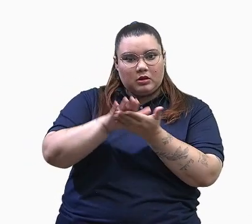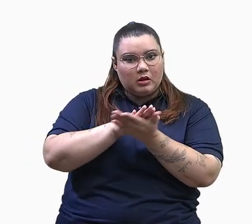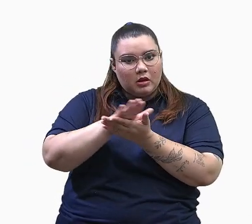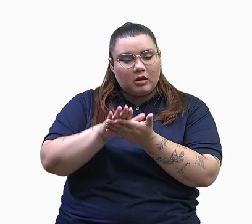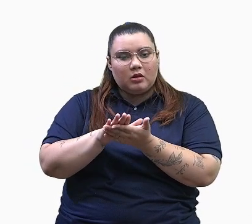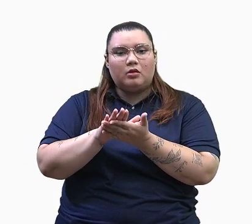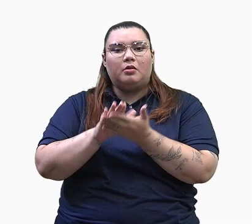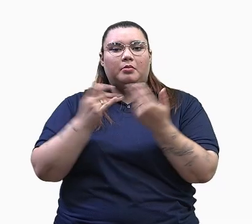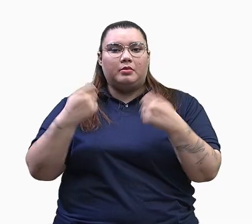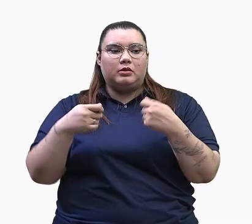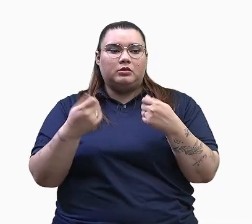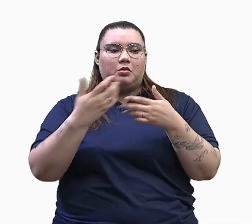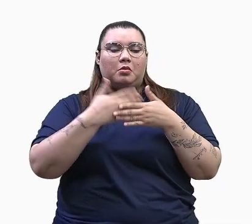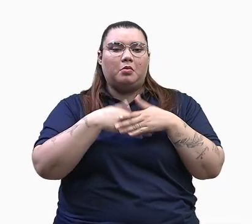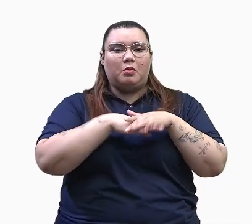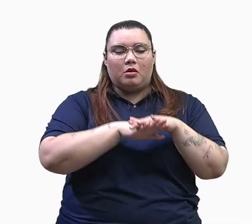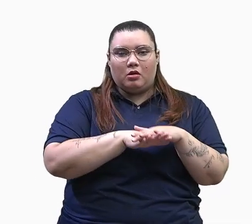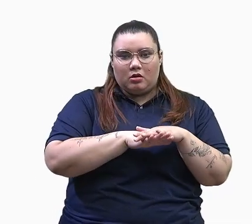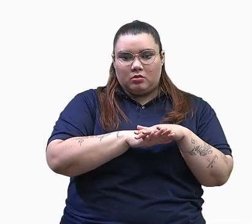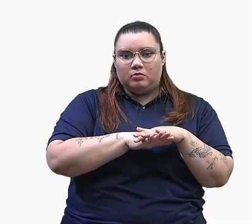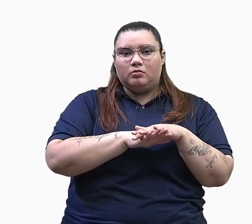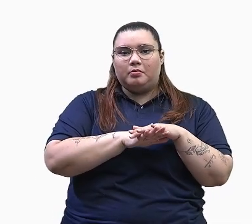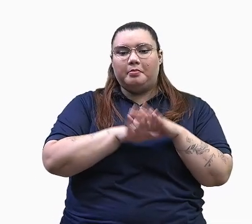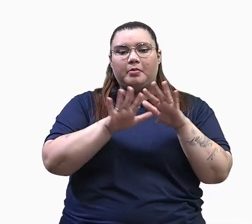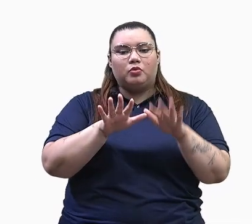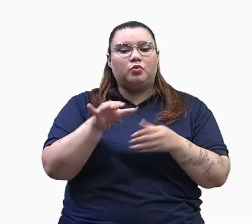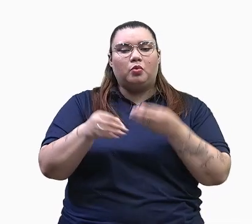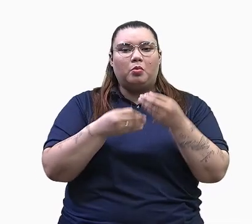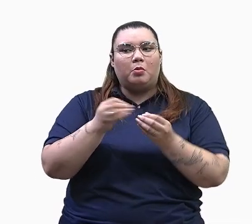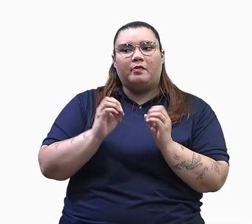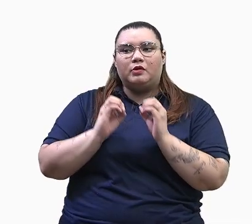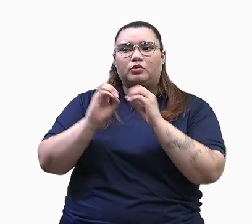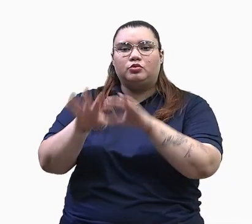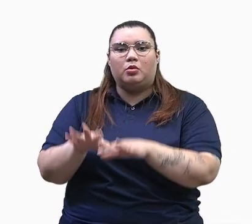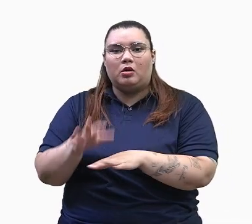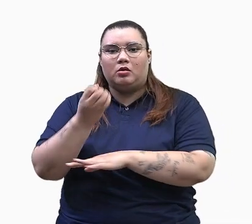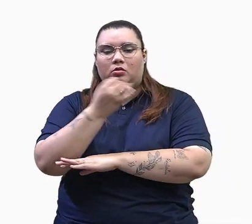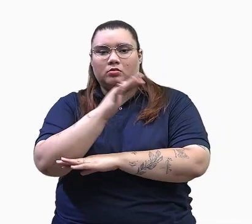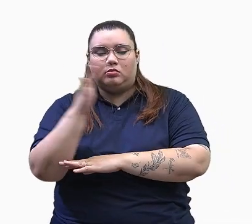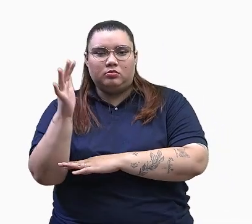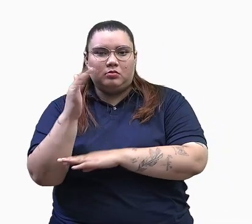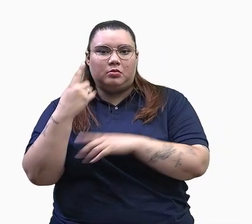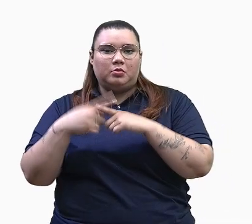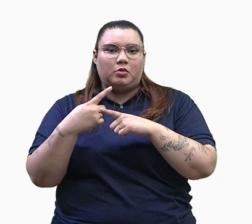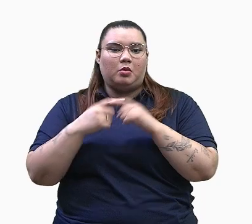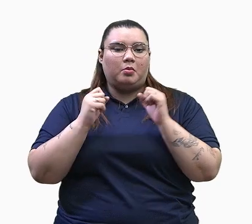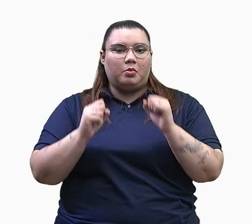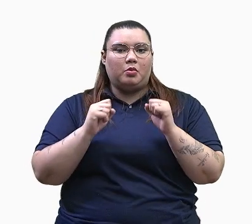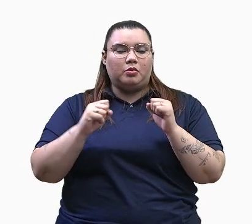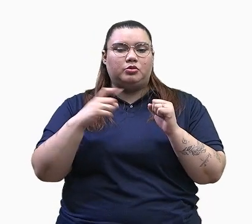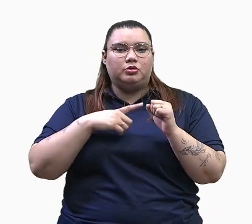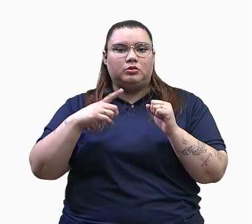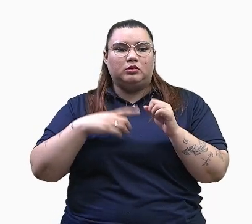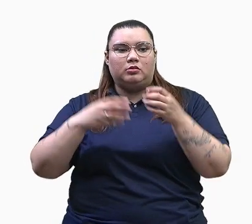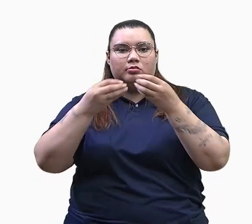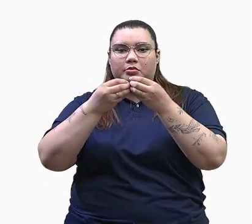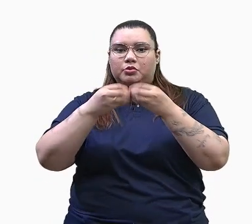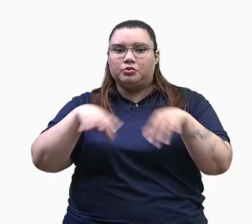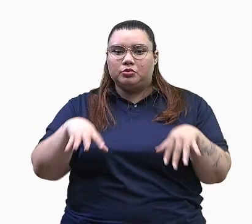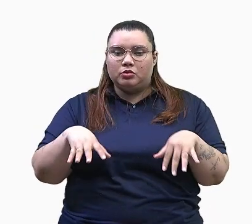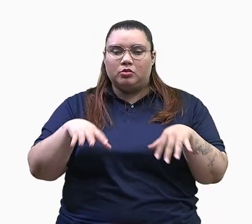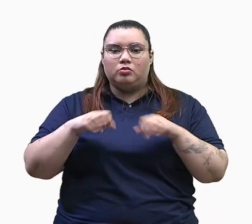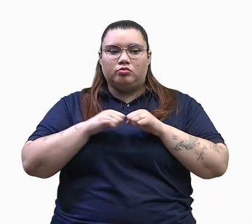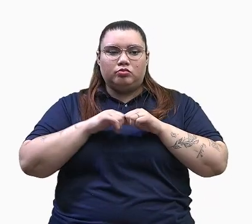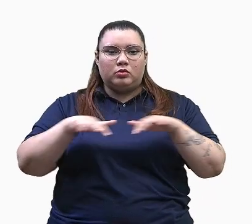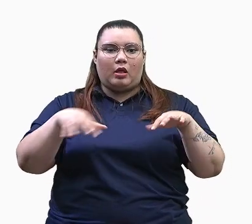observou, né? Como é que ela vai ser descartada ali no meio ambiente? Pois isso pode provocar ali uma contaminação